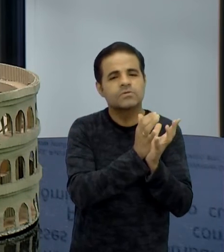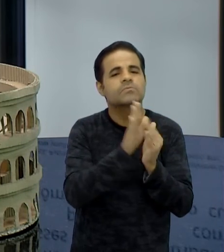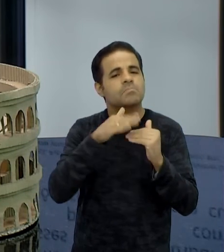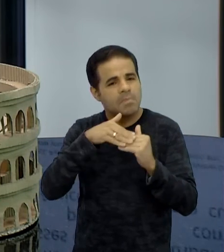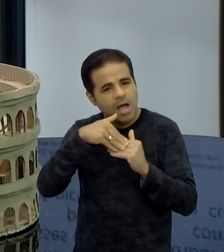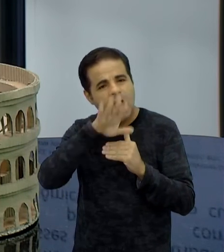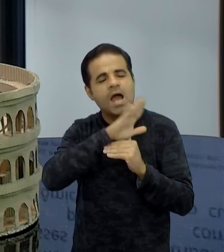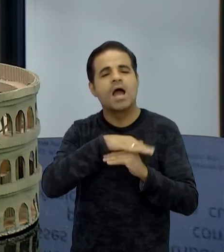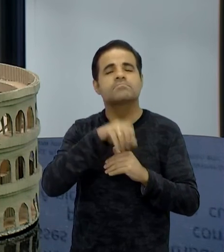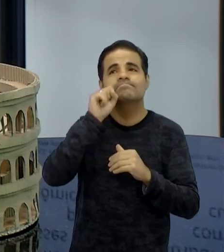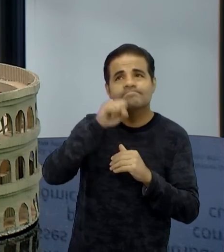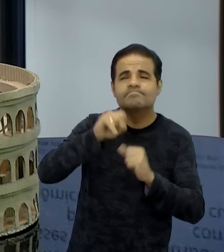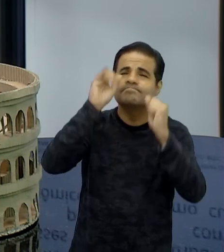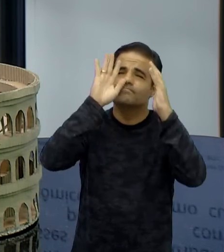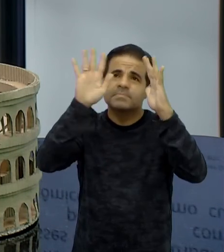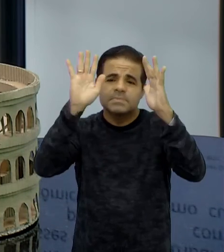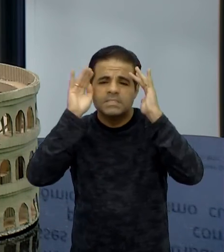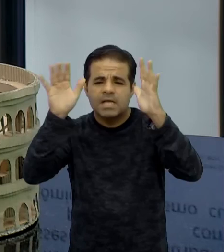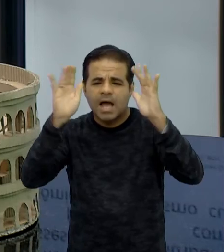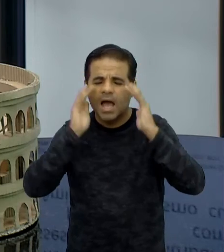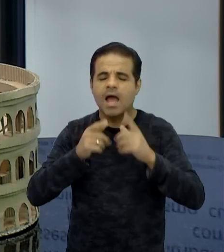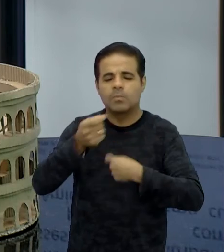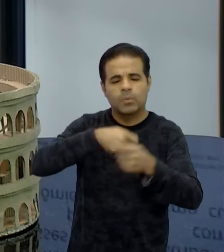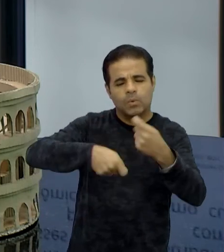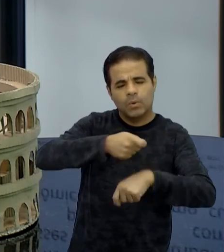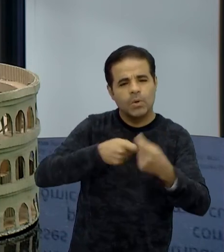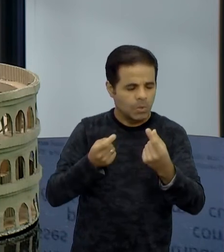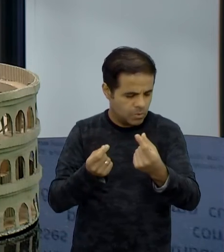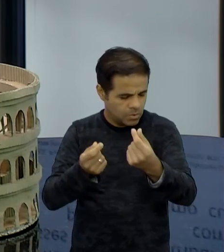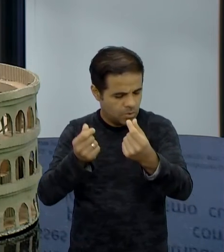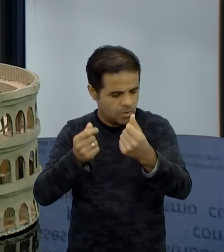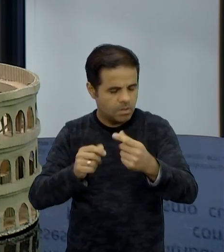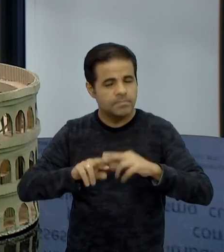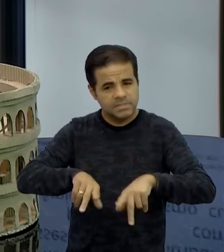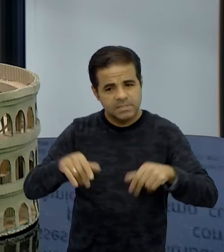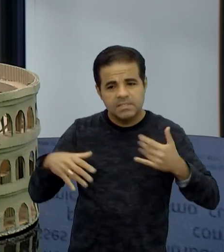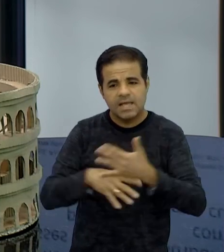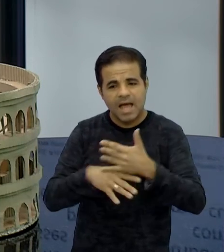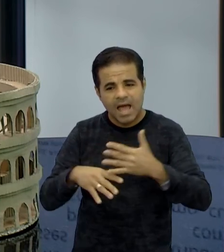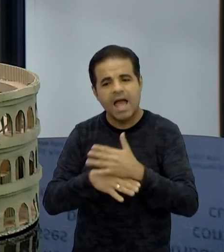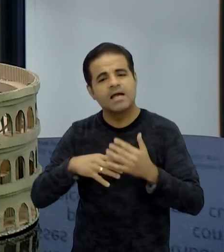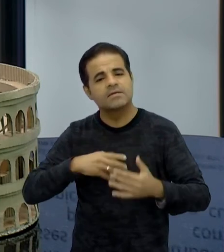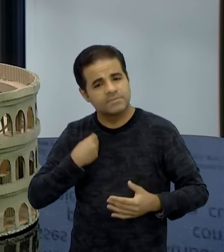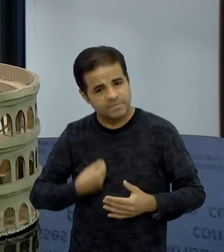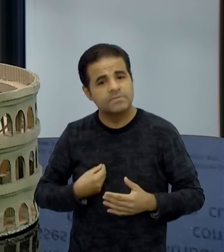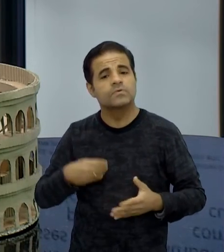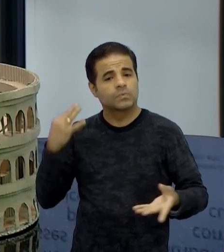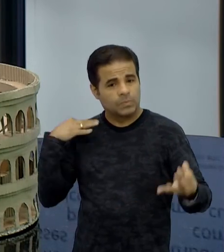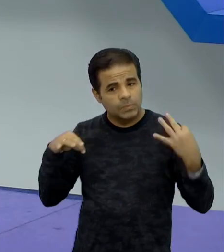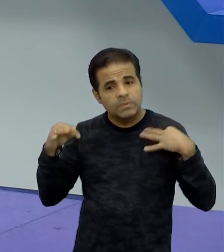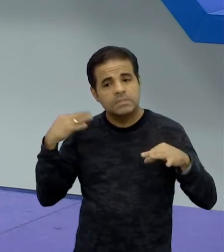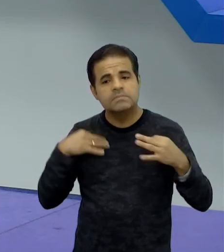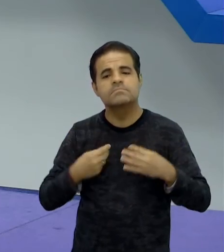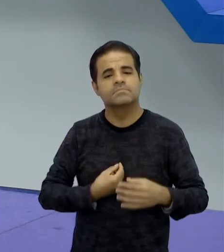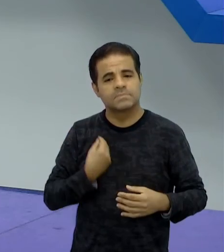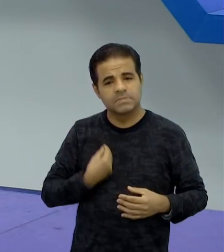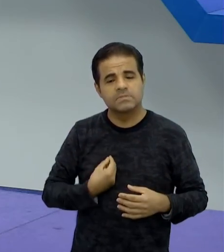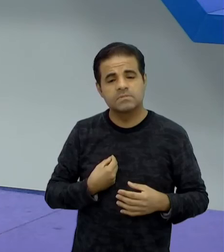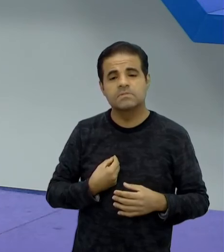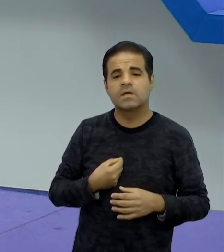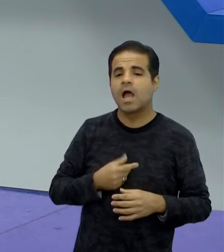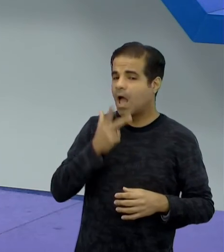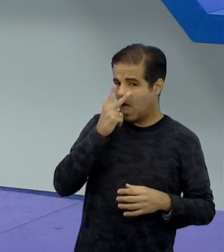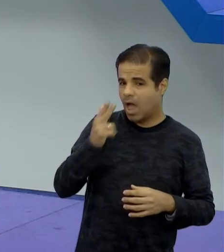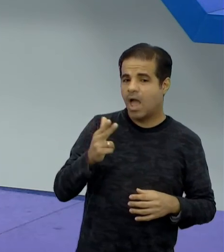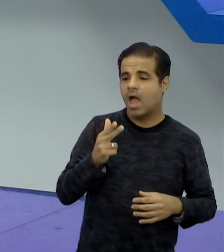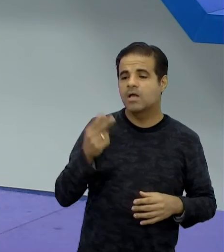Mas se a gente for pensar assim do ponto de vista econômico, muitas cidades sobrevivem, né, do turismo, né? Sim. Acho